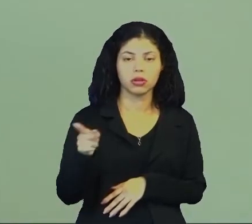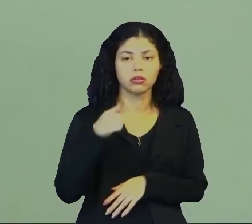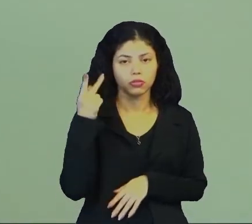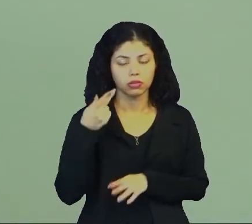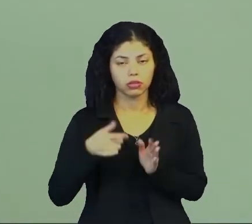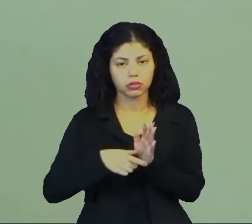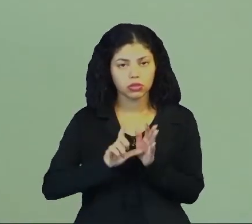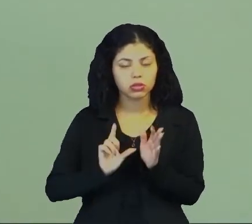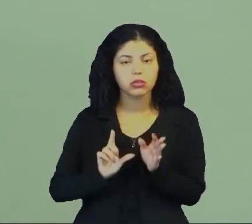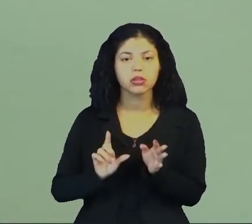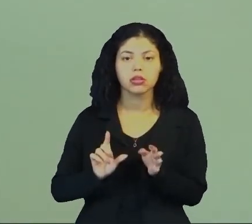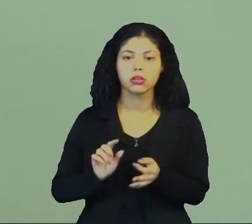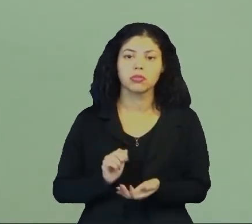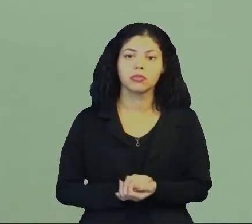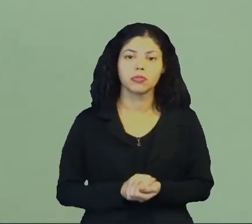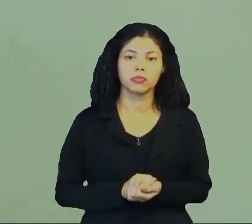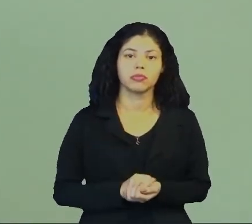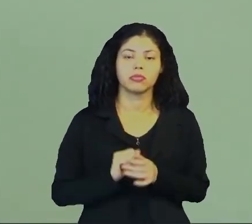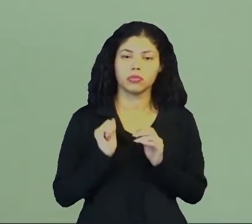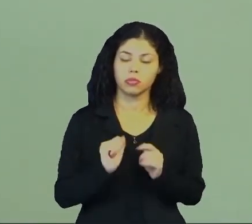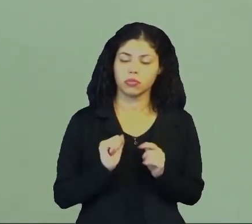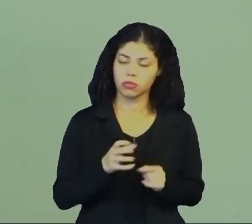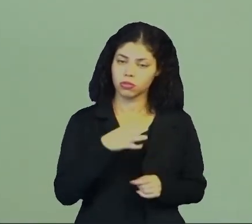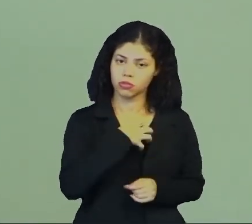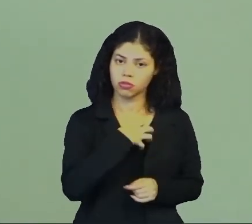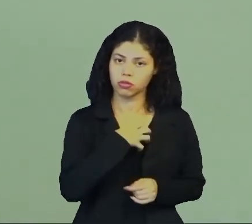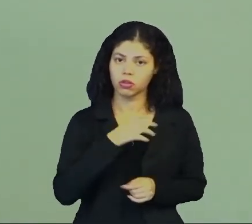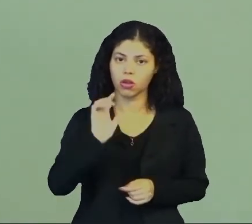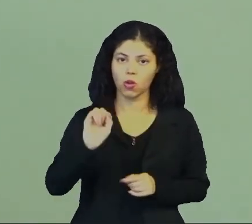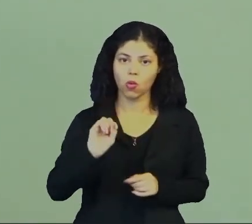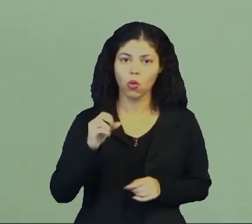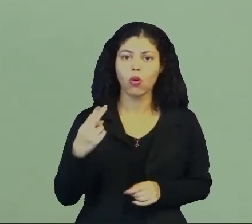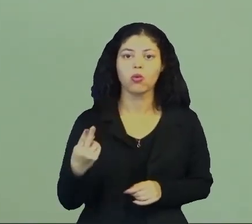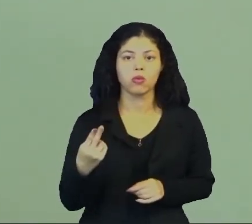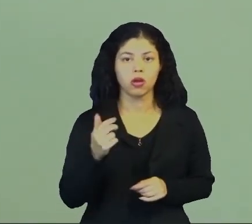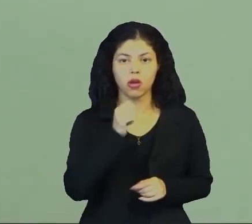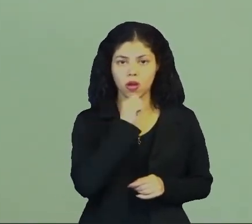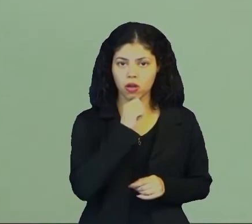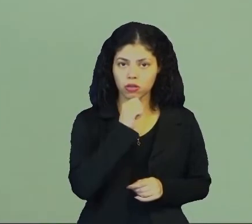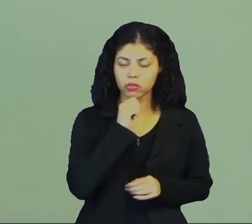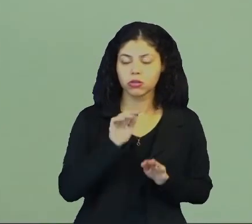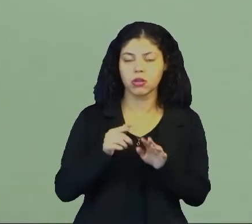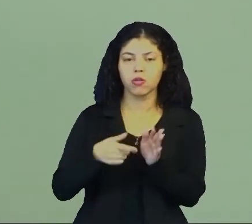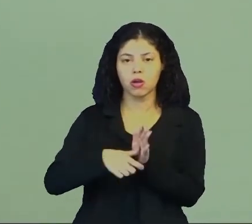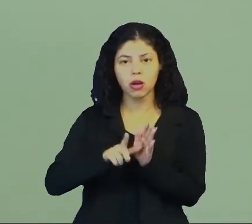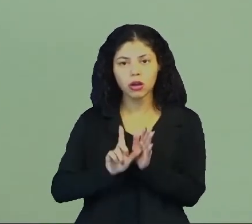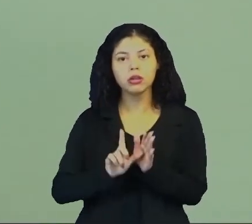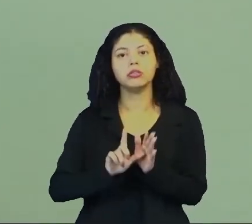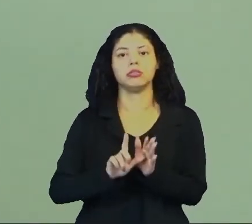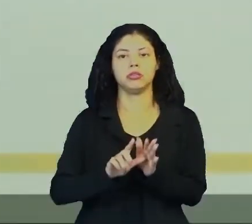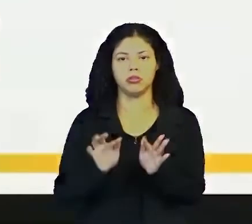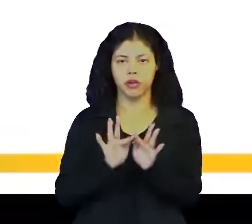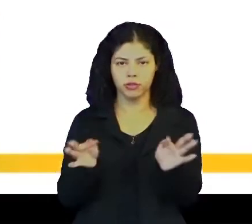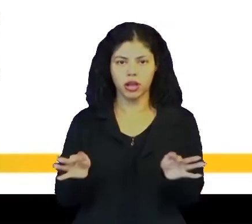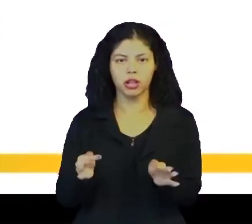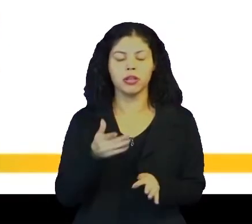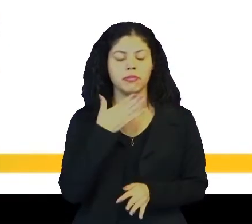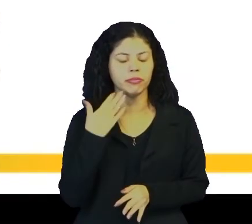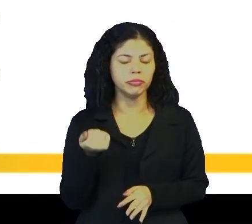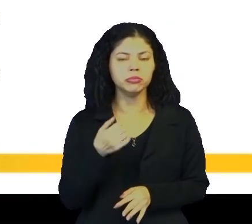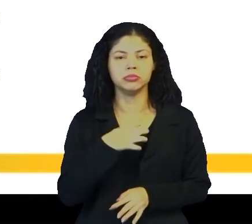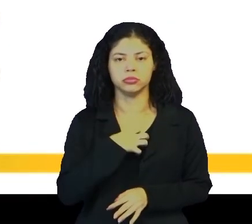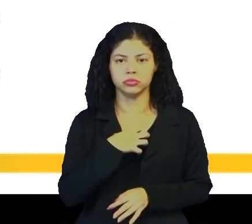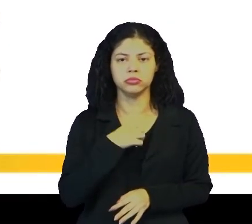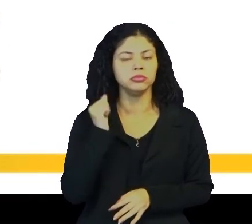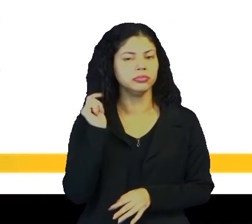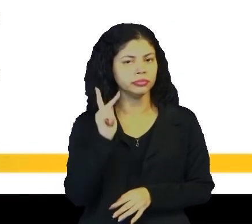disse anteriormente, né, para que ela possa ter um sentido, ou então uma frase antes dela, né, para manter esse sentido aí na frase,